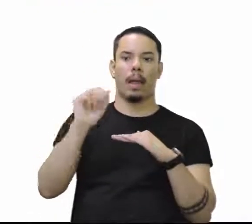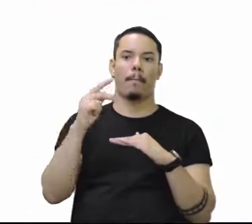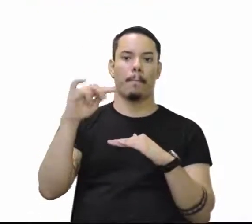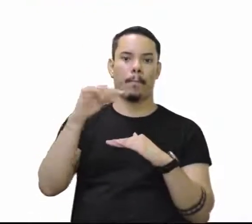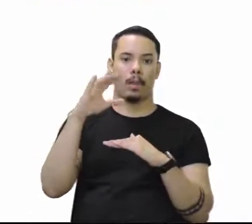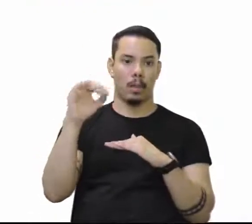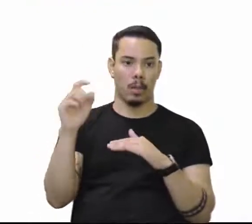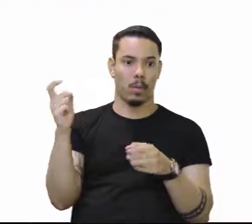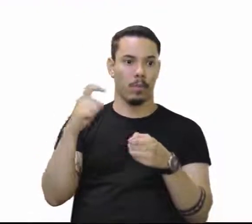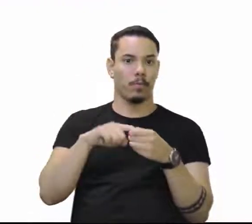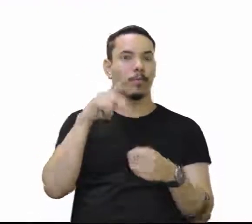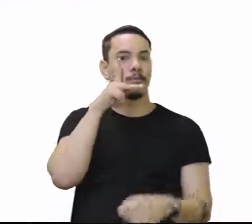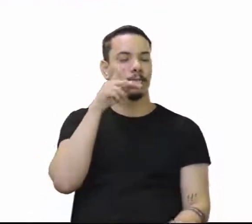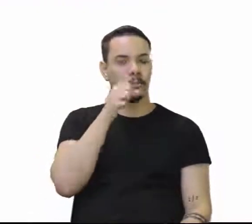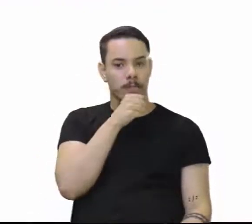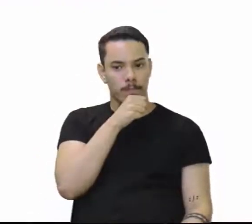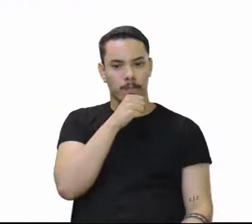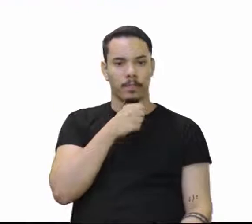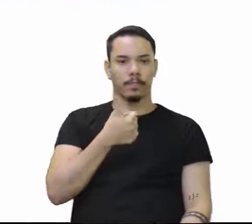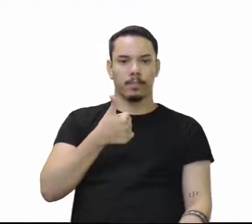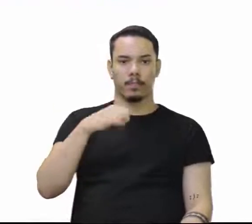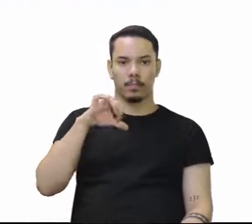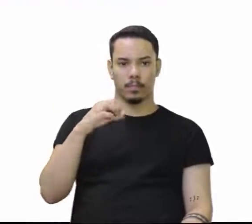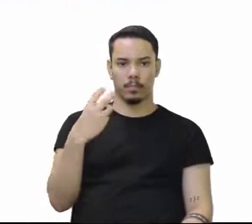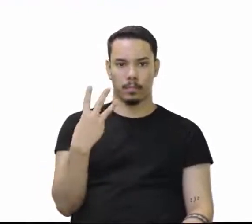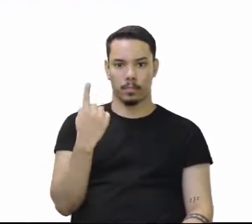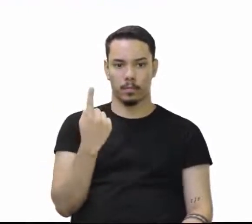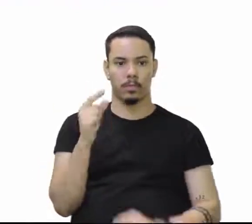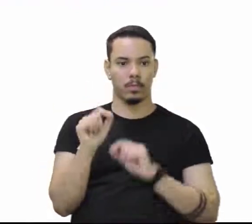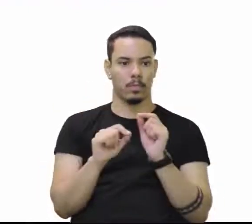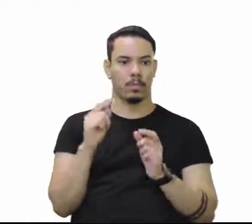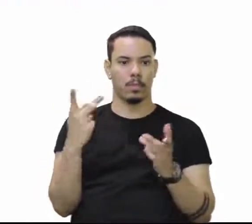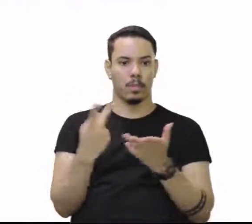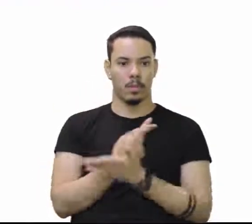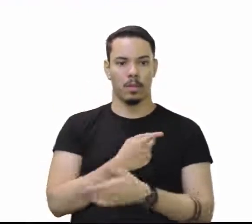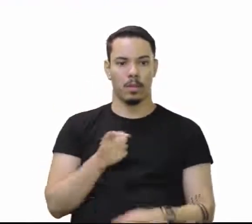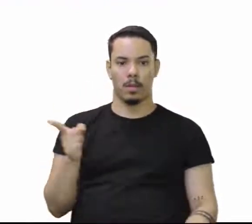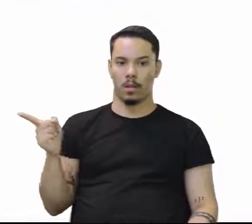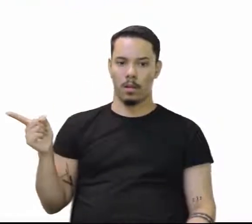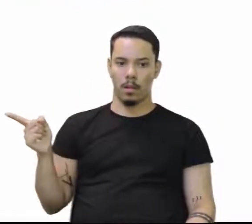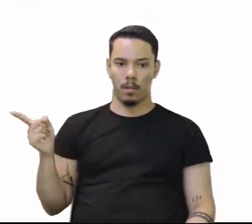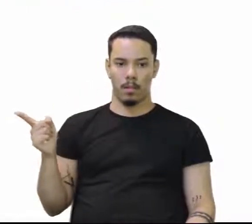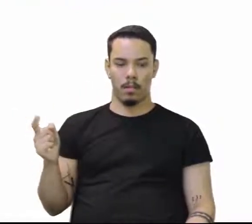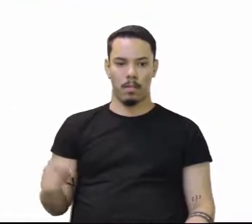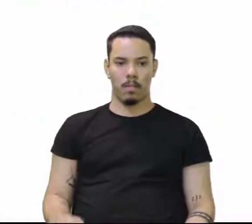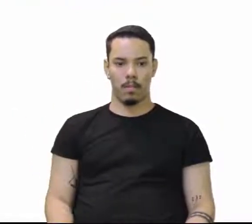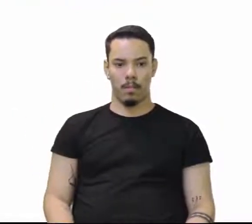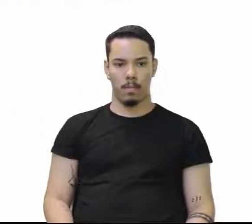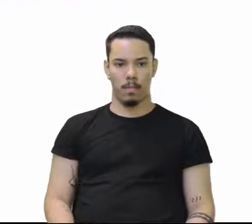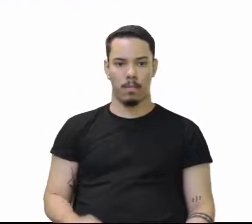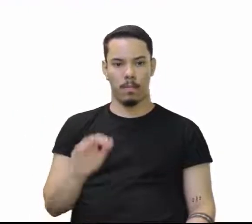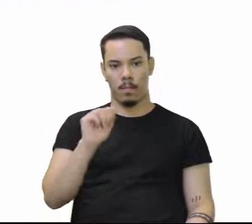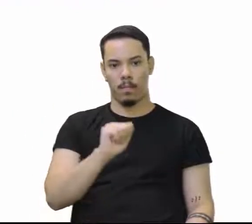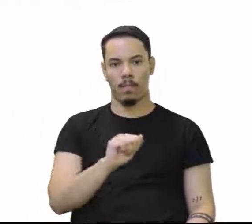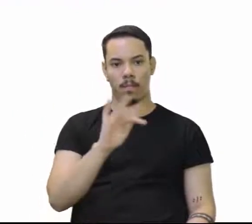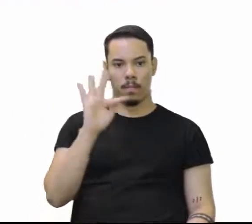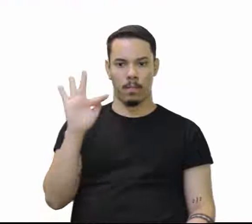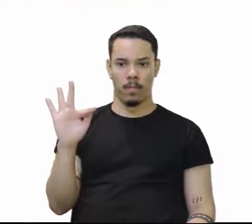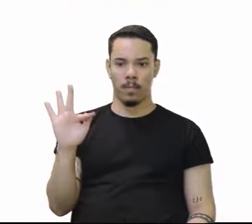Retorna a Porto Velho. E em 1931, o que acontece? 1931, Aloysio